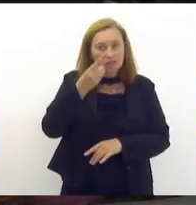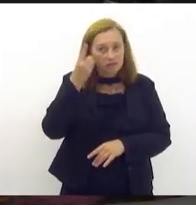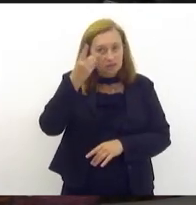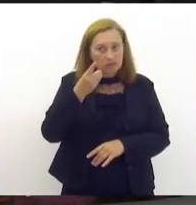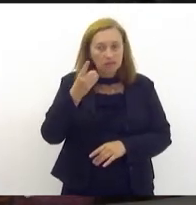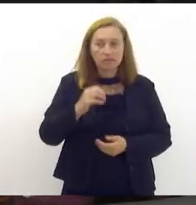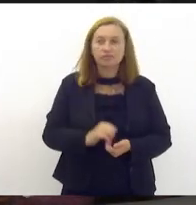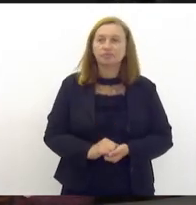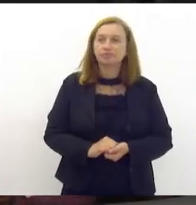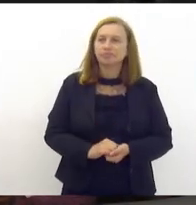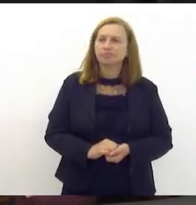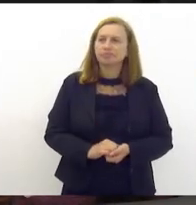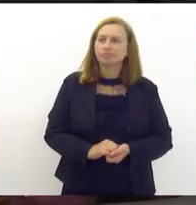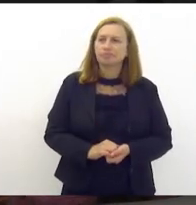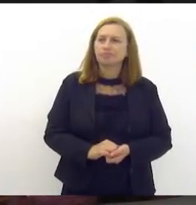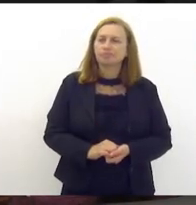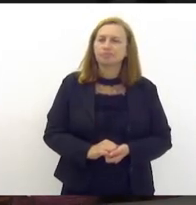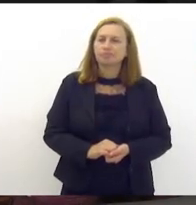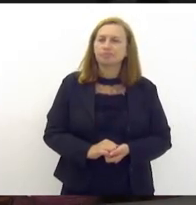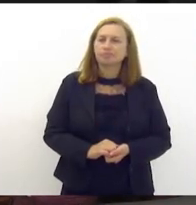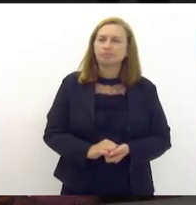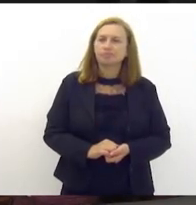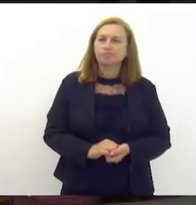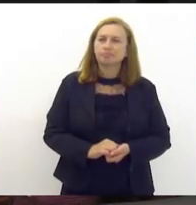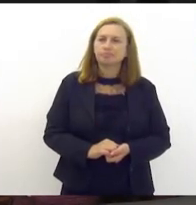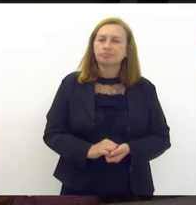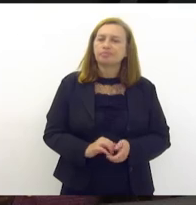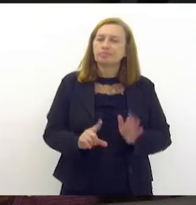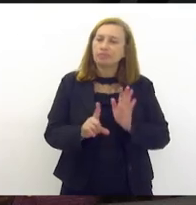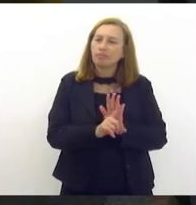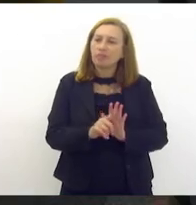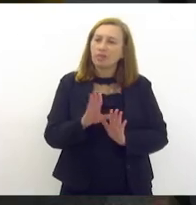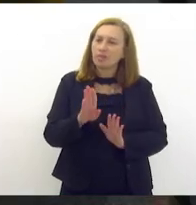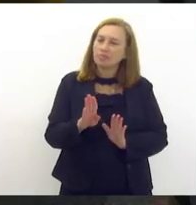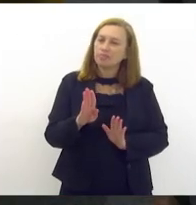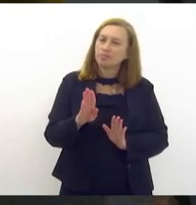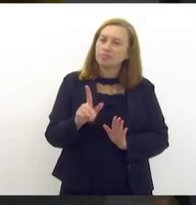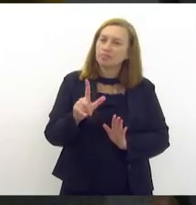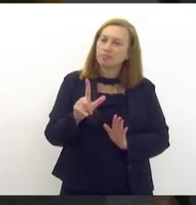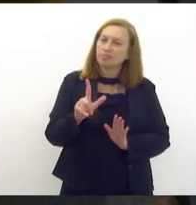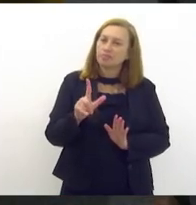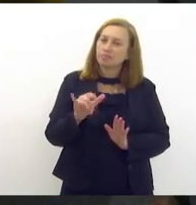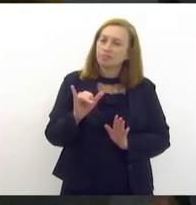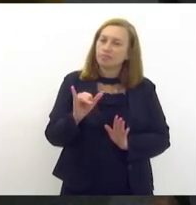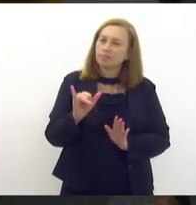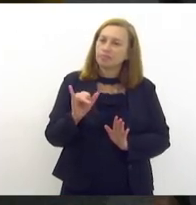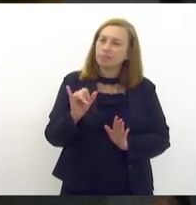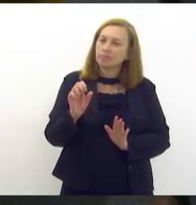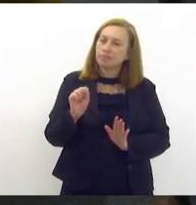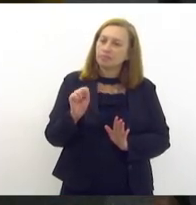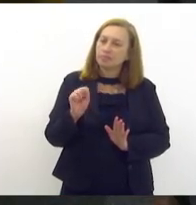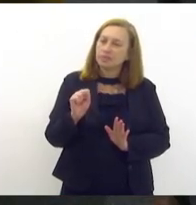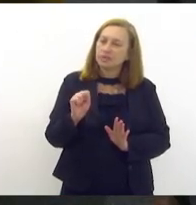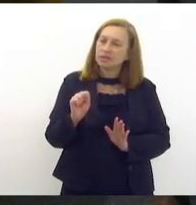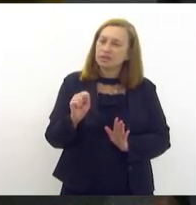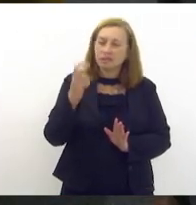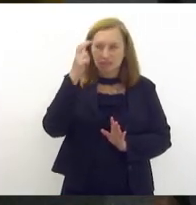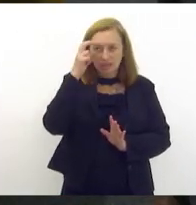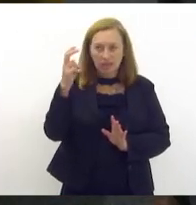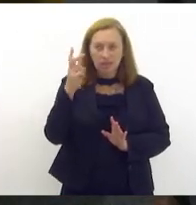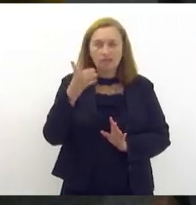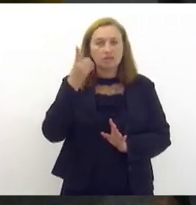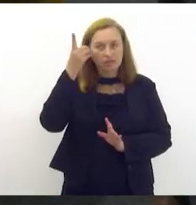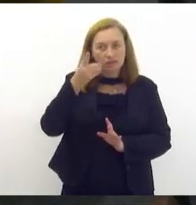Vossa Excelência vai ver, que nessa lei da Blitz inteligente, nós tentamos, assim como o deputado